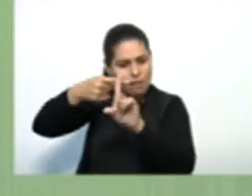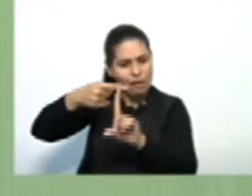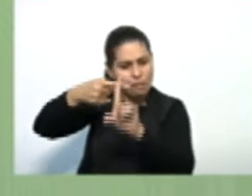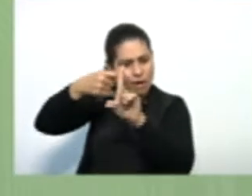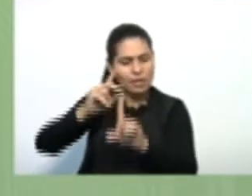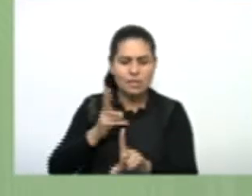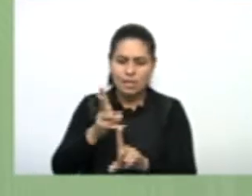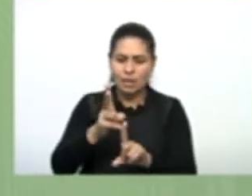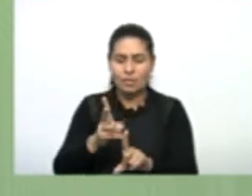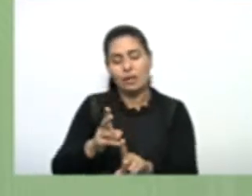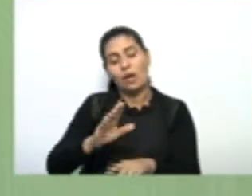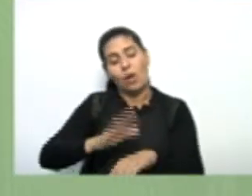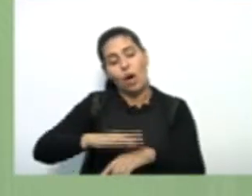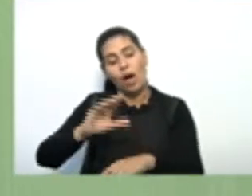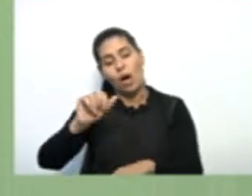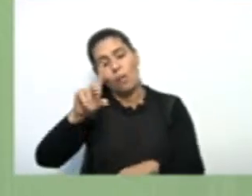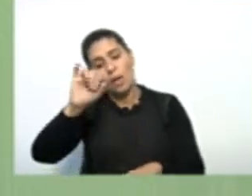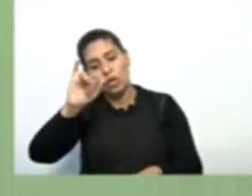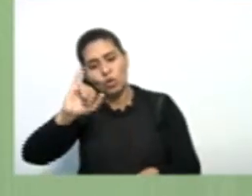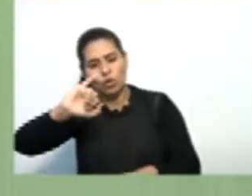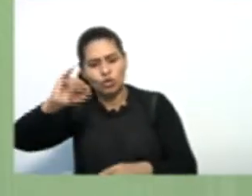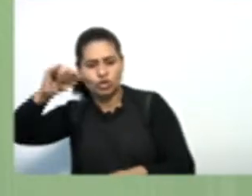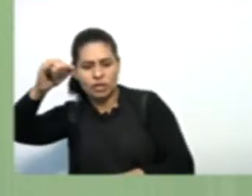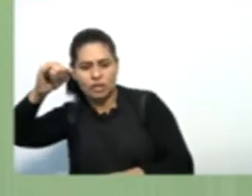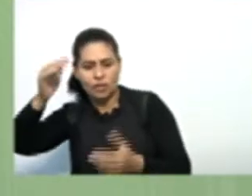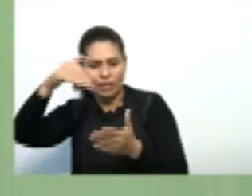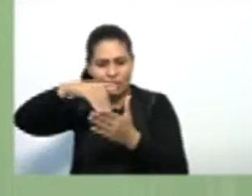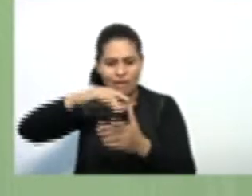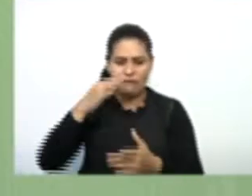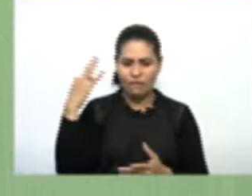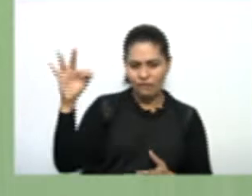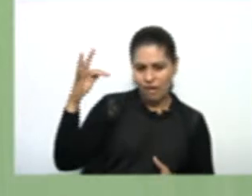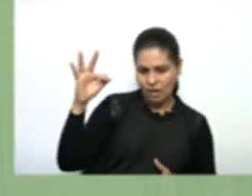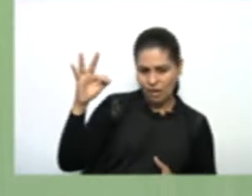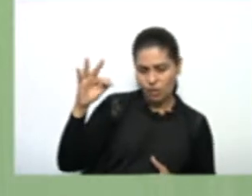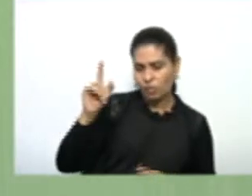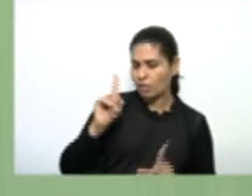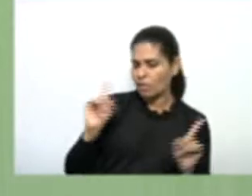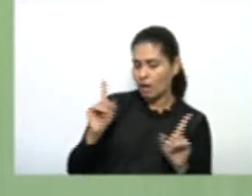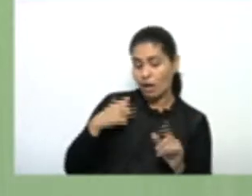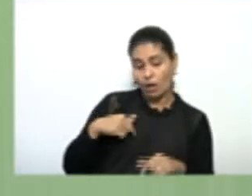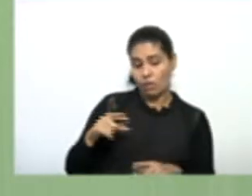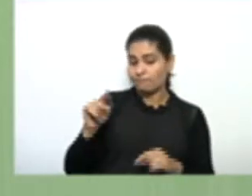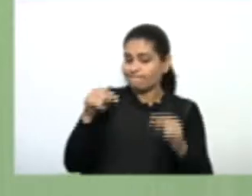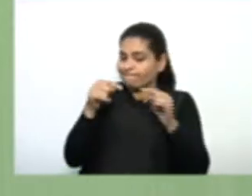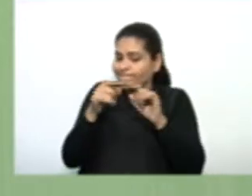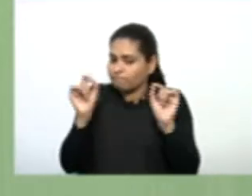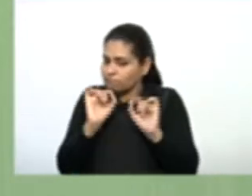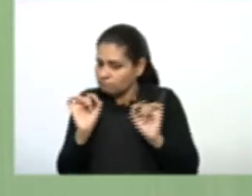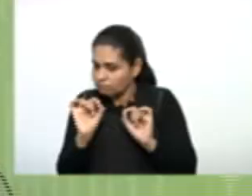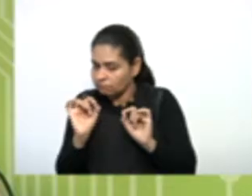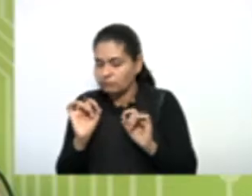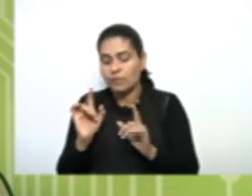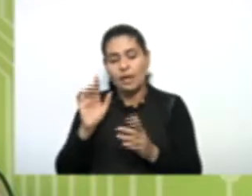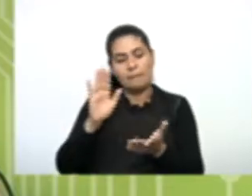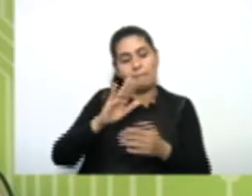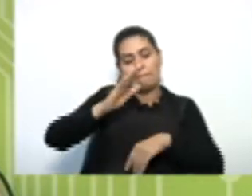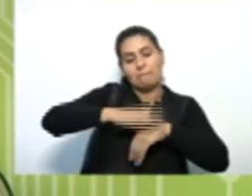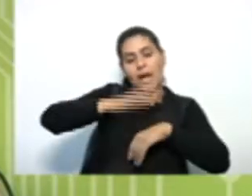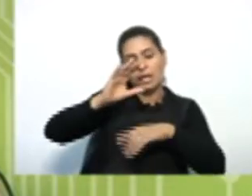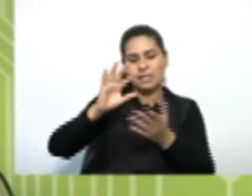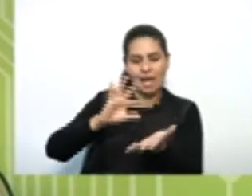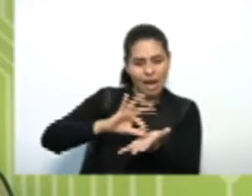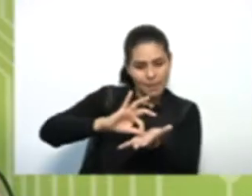falar, aumentou de janeiro para fevereiro, teve um aumento da lucratividade. Não é só esse o interesse de uma empresa capitalista.